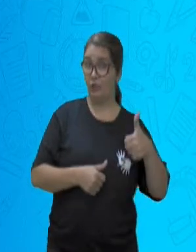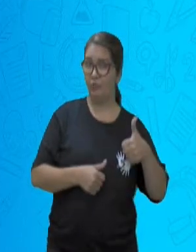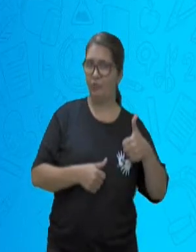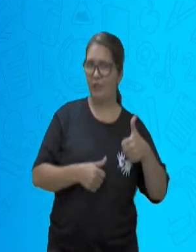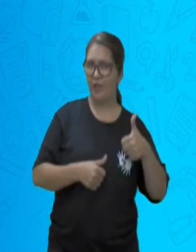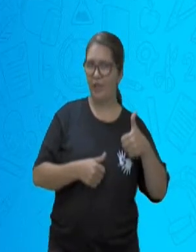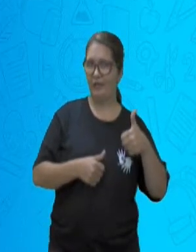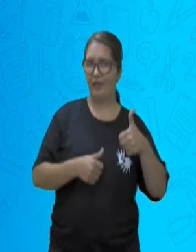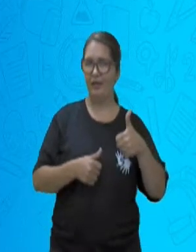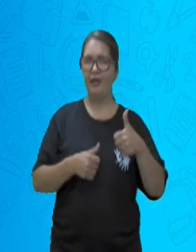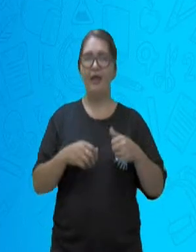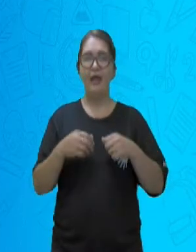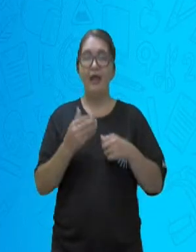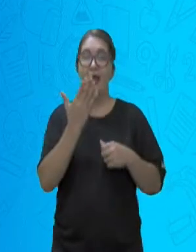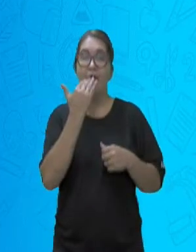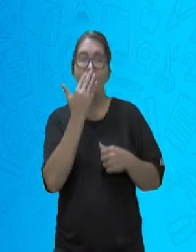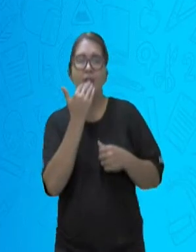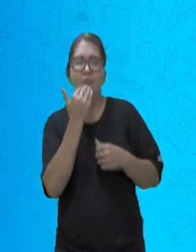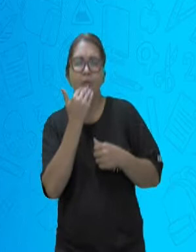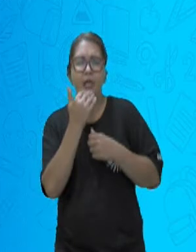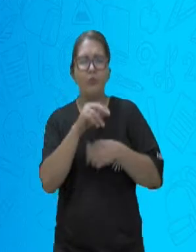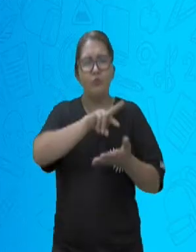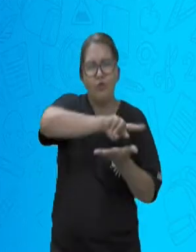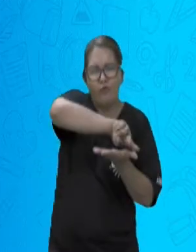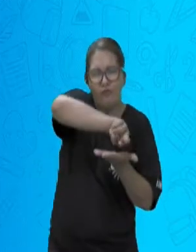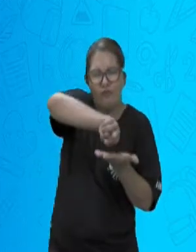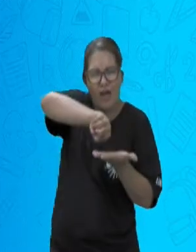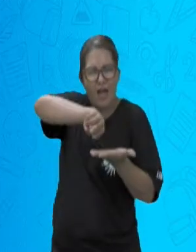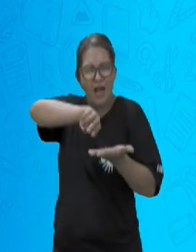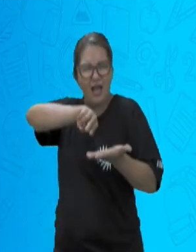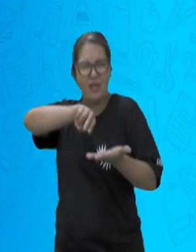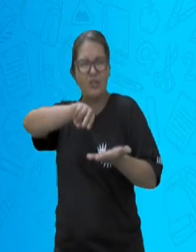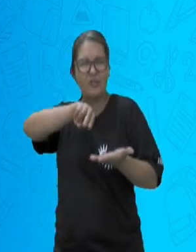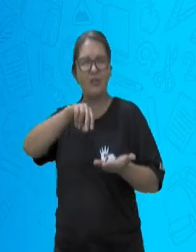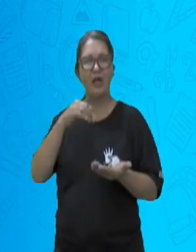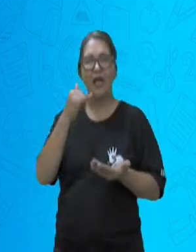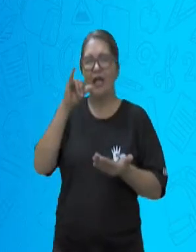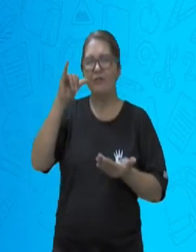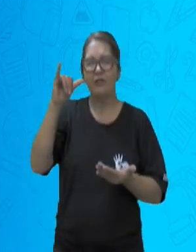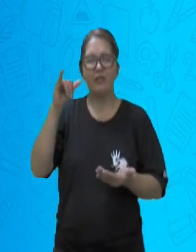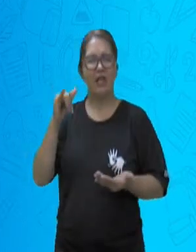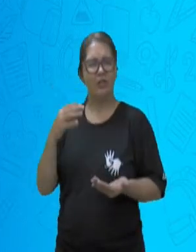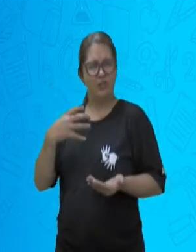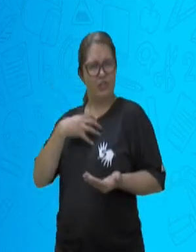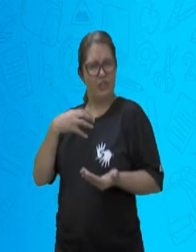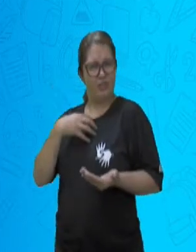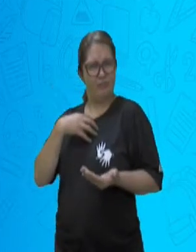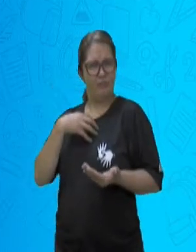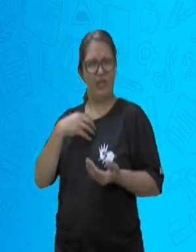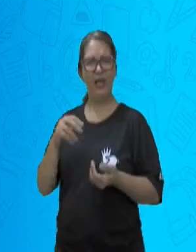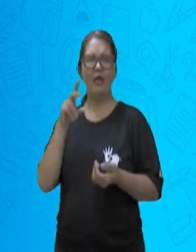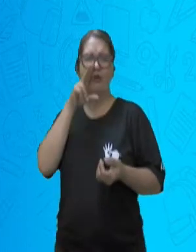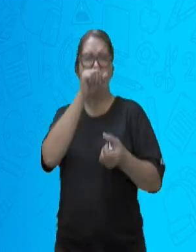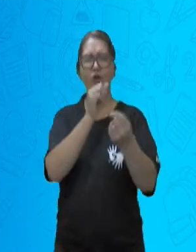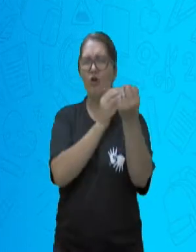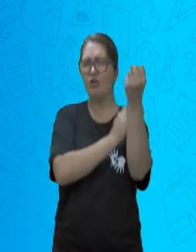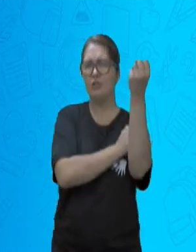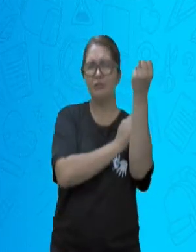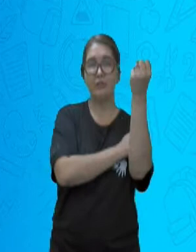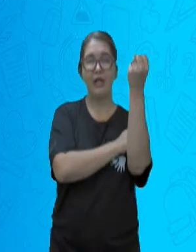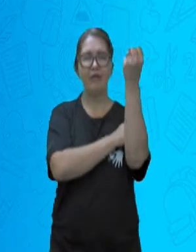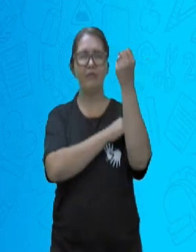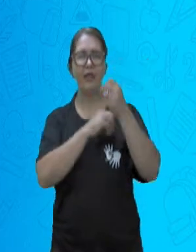que geram energia para o nosso corpo, para praticar as atividades físicas, para caminhar. E aí a gente